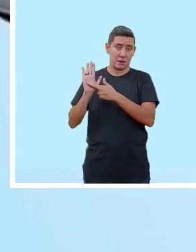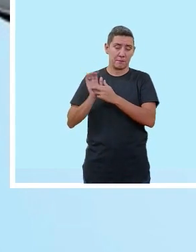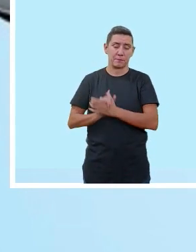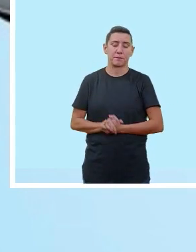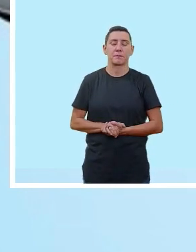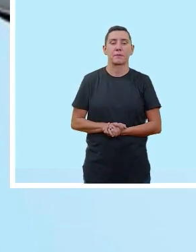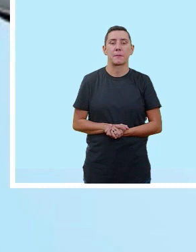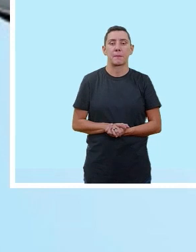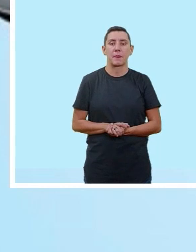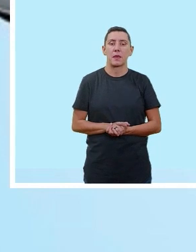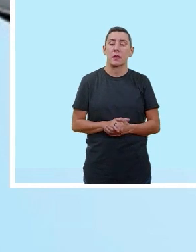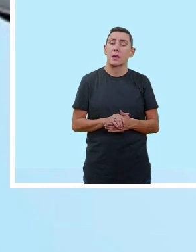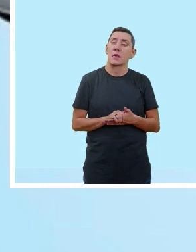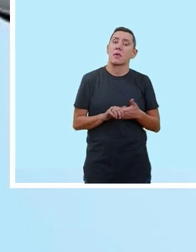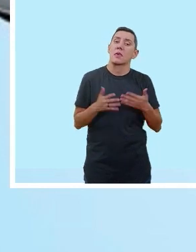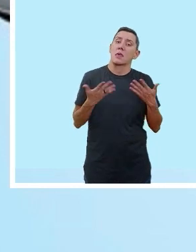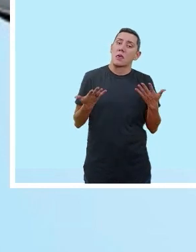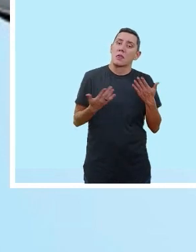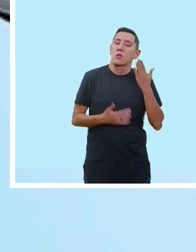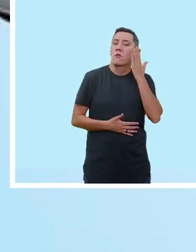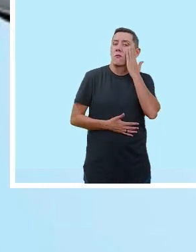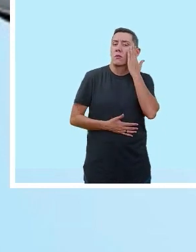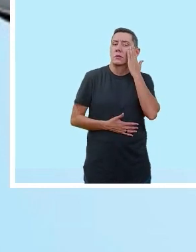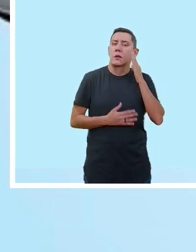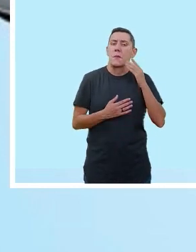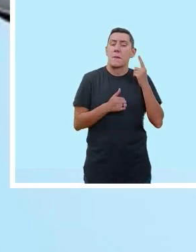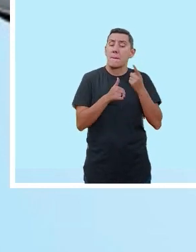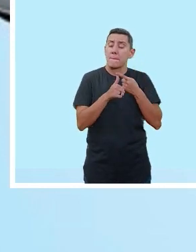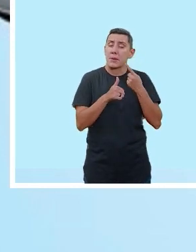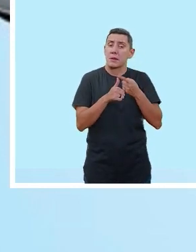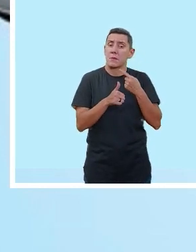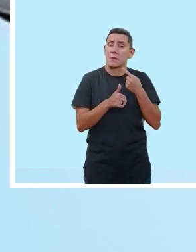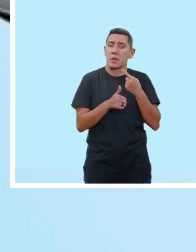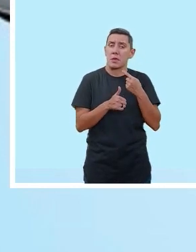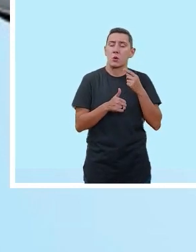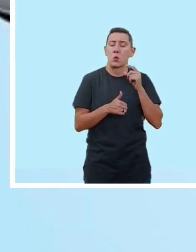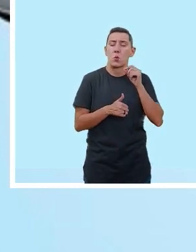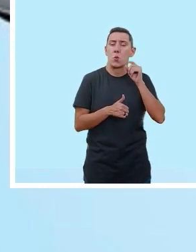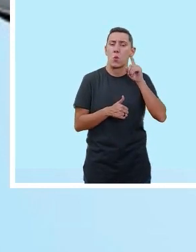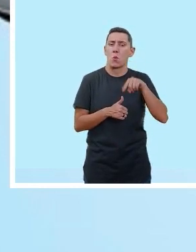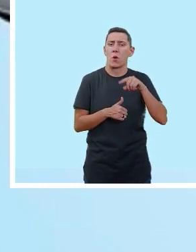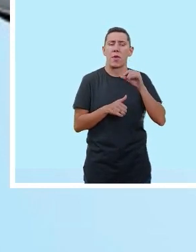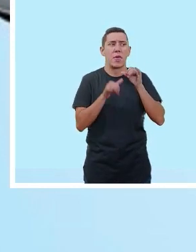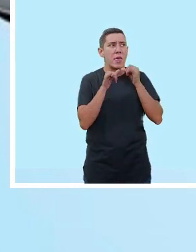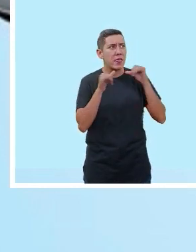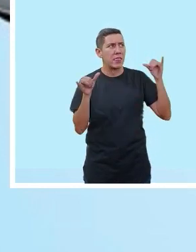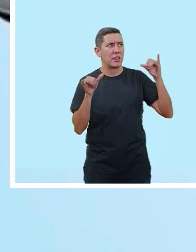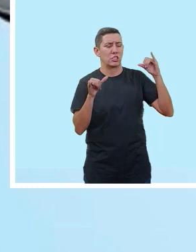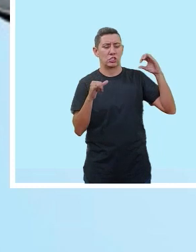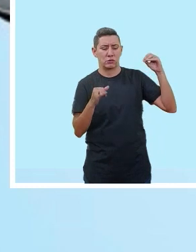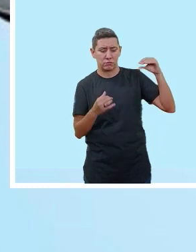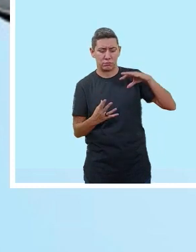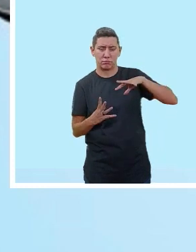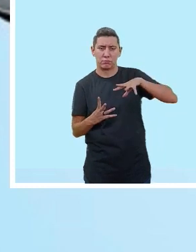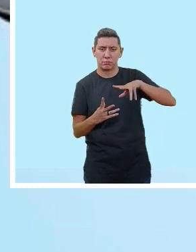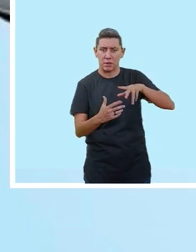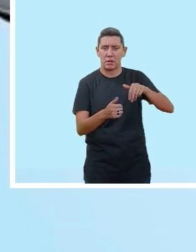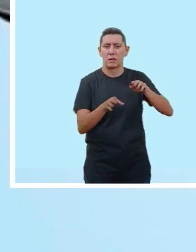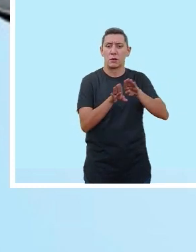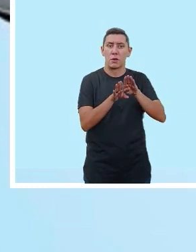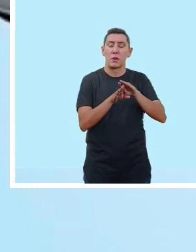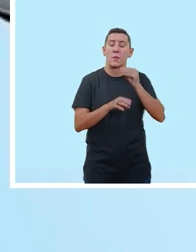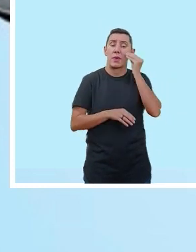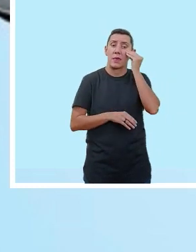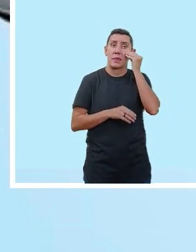da razão, né, de toda a questão de eficiência energética e também da questão de neutralidade de carbono.